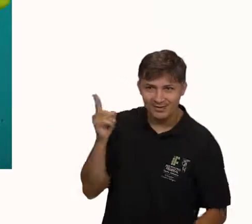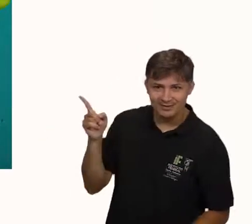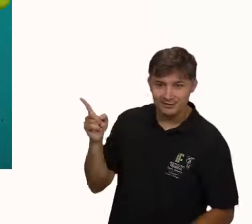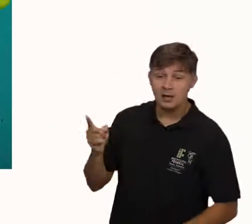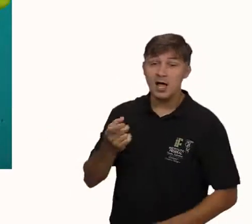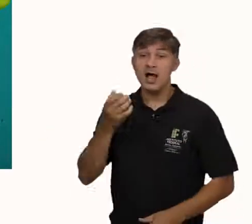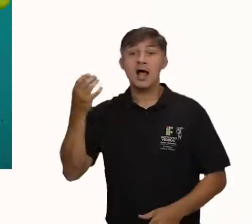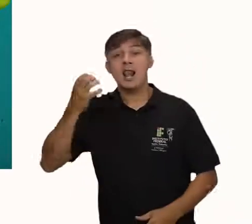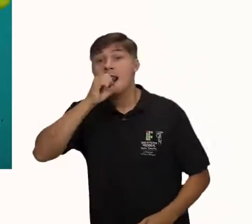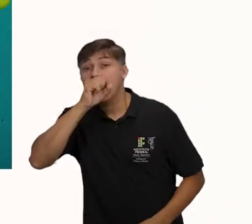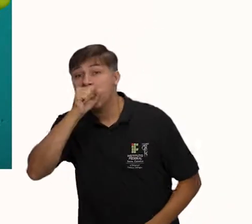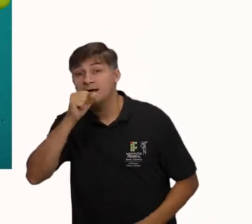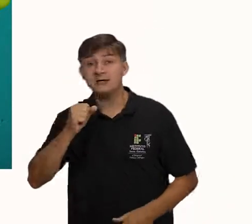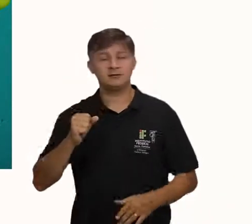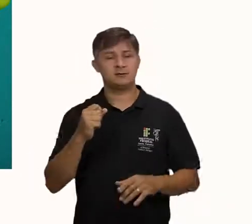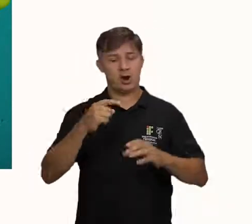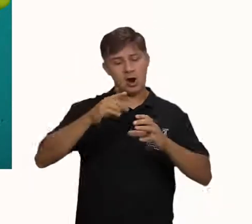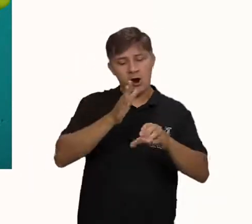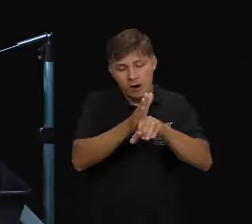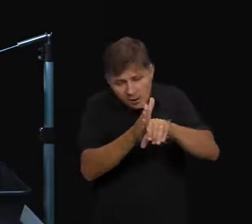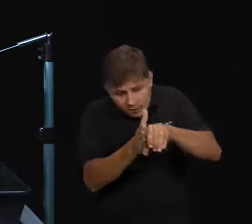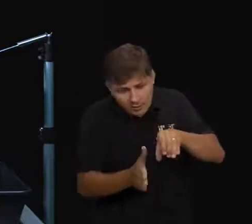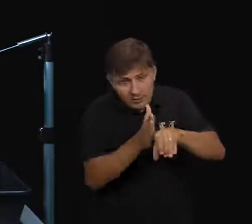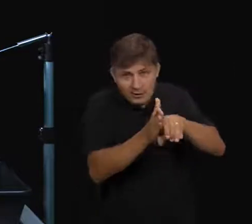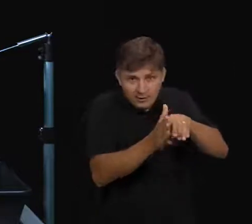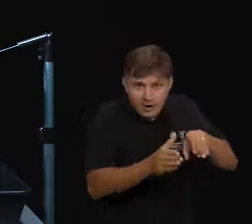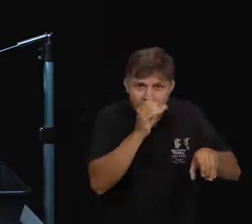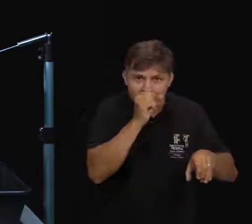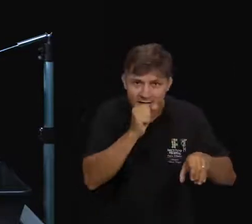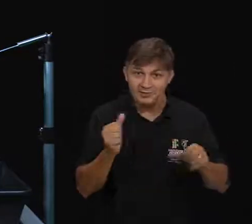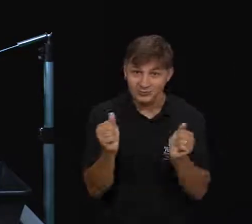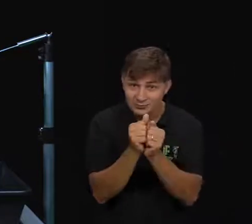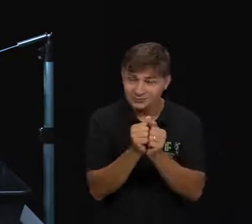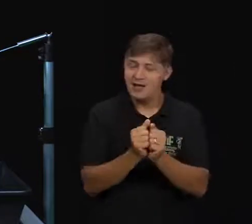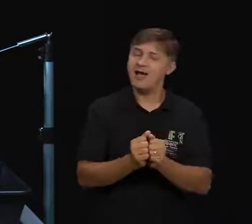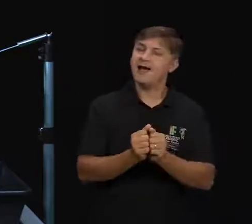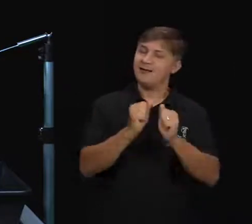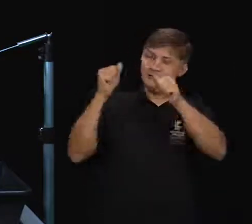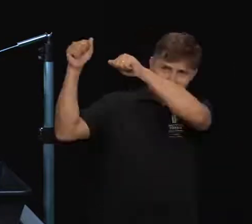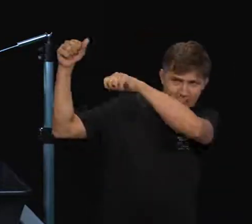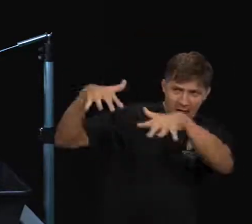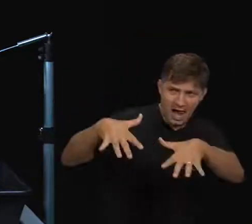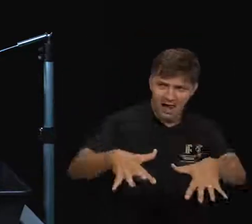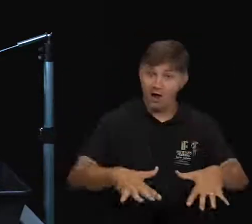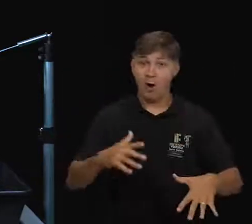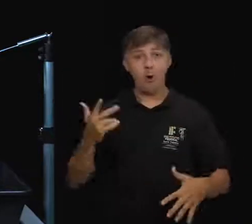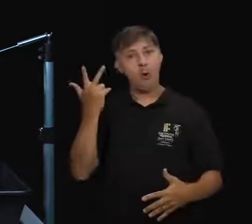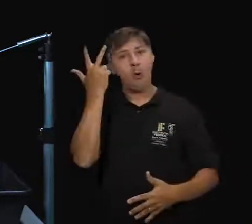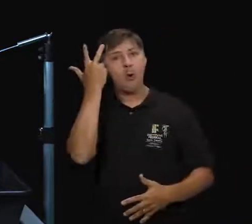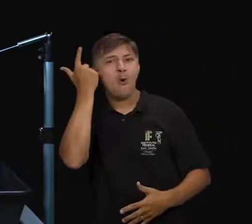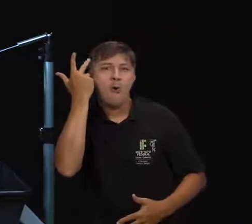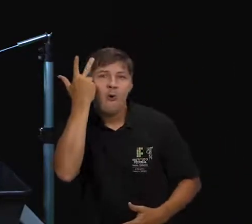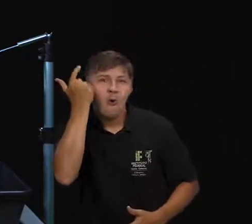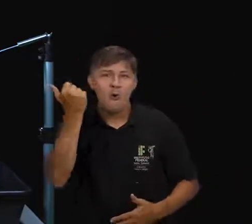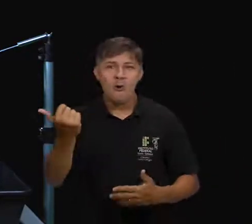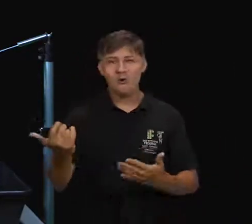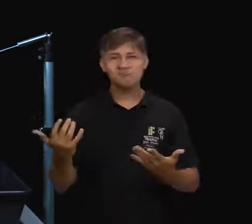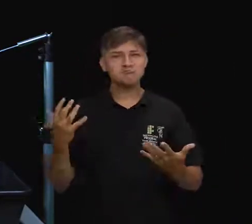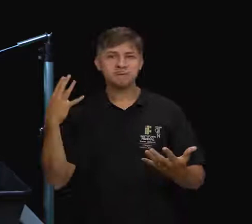de suco no aquário, um suco de laranja, e vou jogar umas rodelas de laranja junto. Por quê? Isso traz